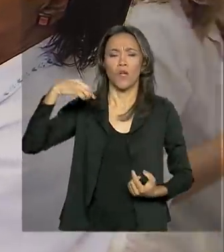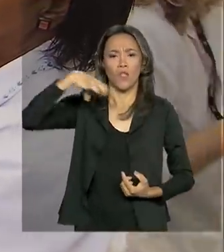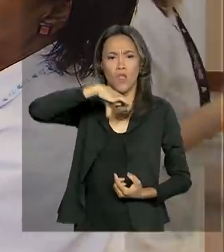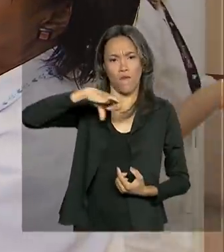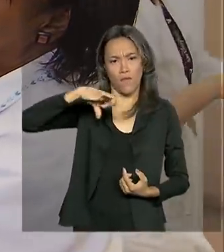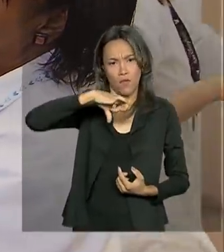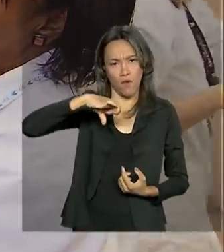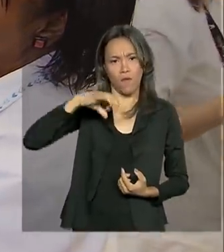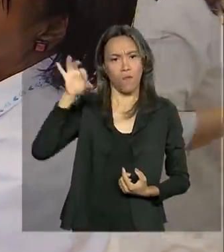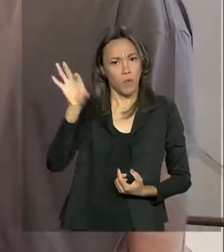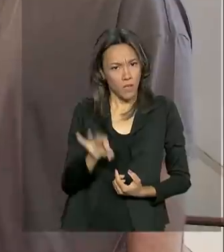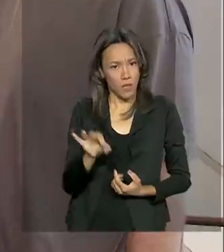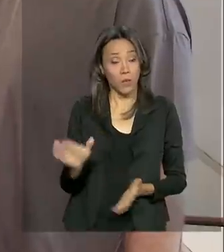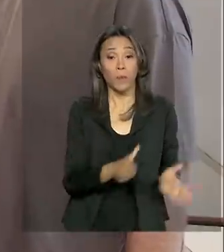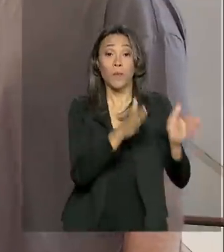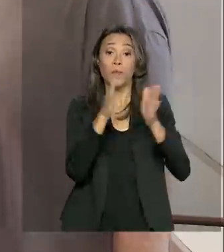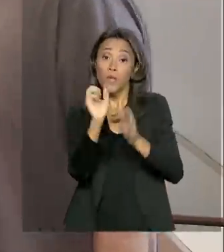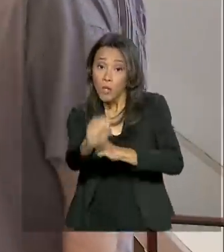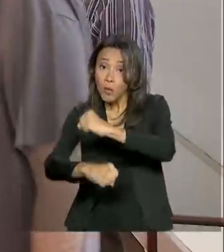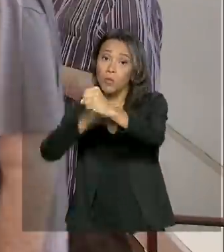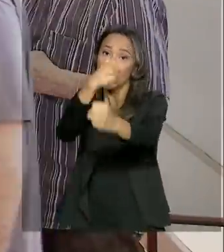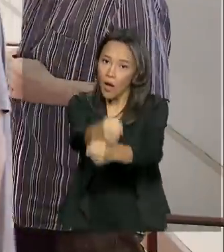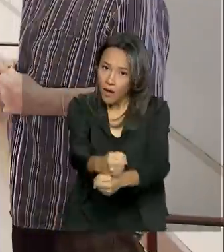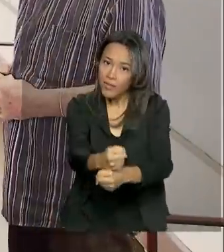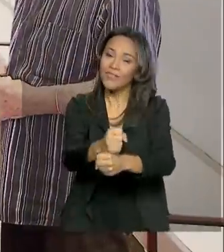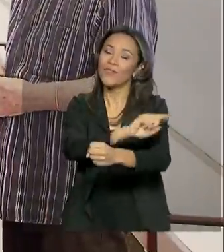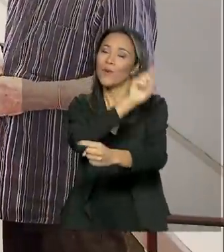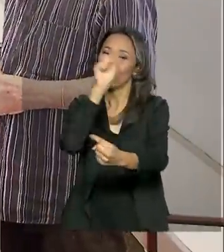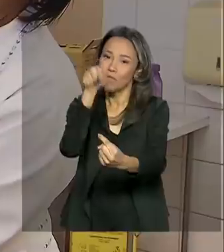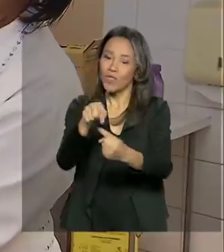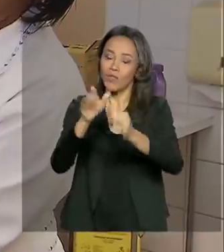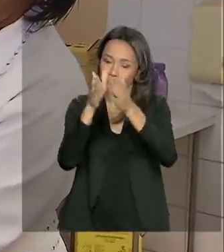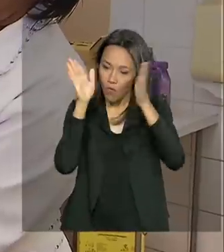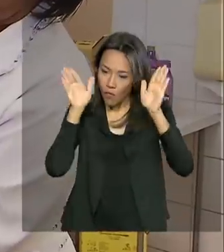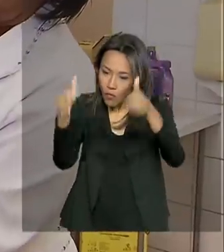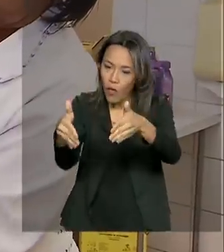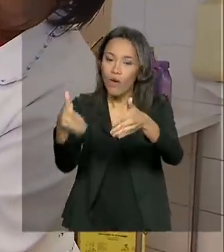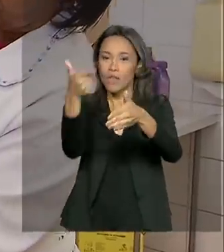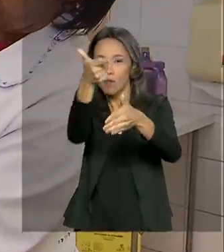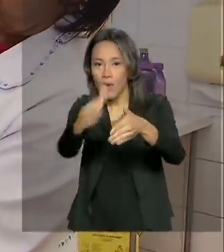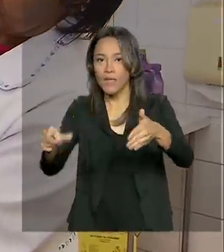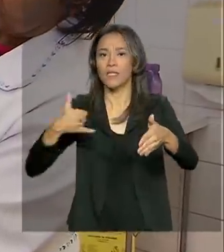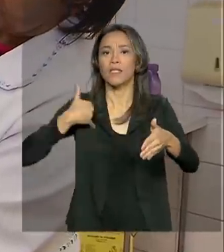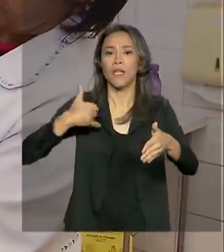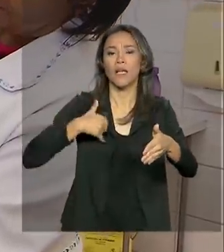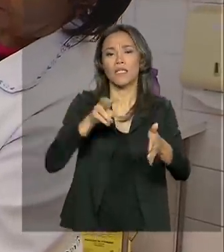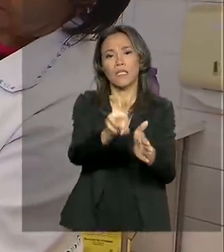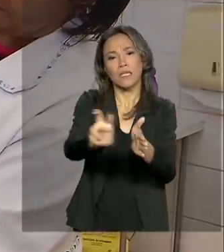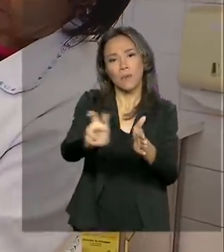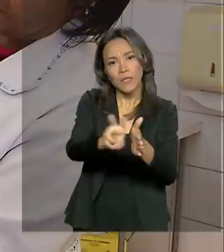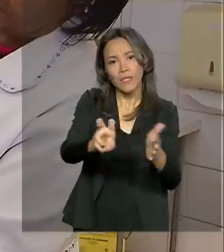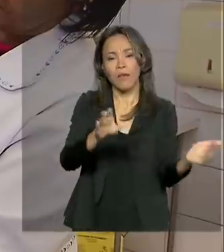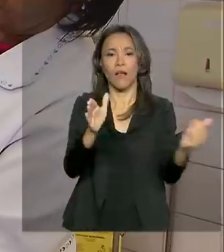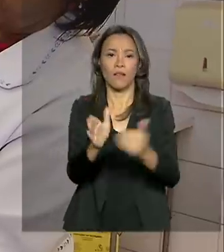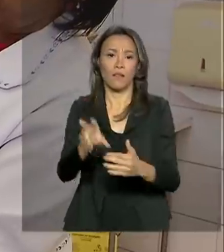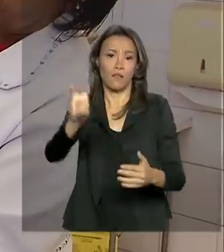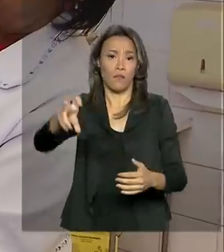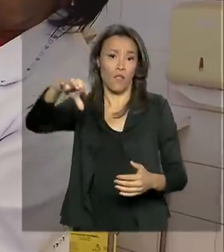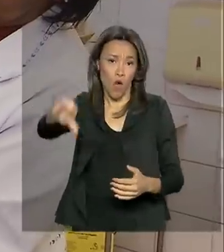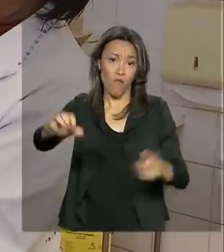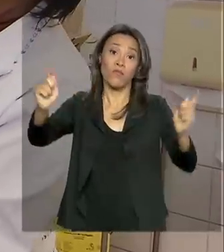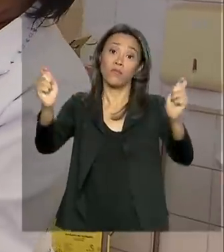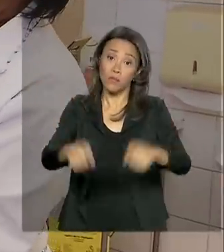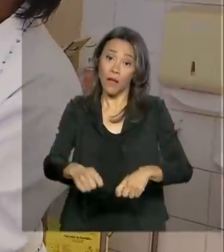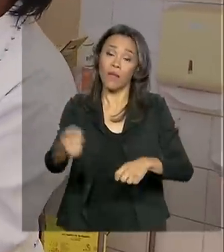de cobertura. E no ano que vem, o público-alvo vai ser ampliado. Quem tem de 55 a 59 anos também